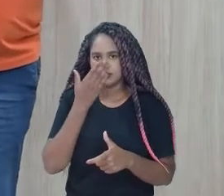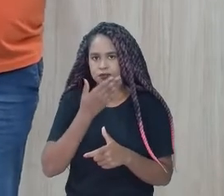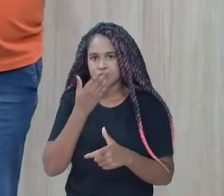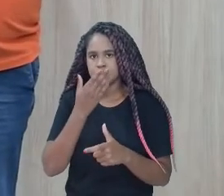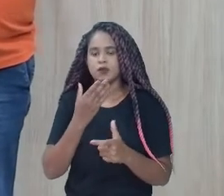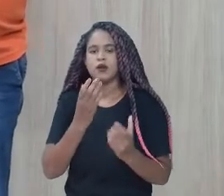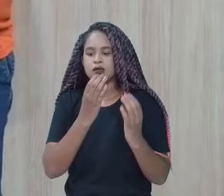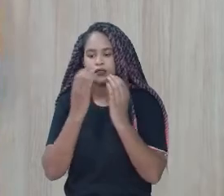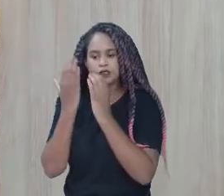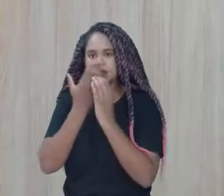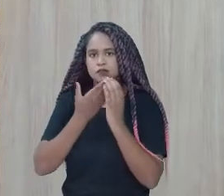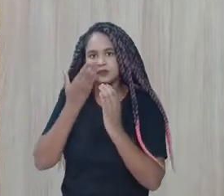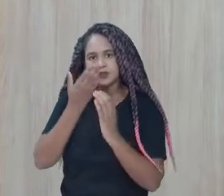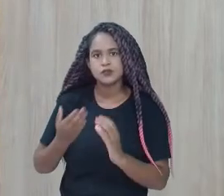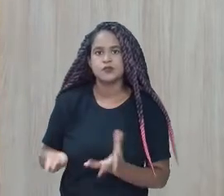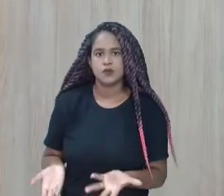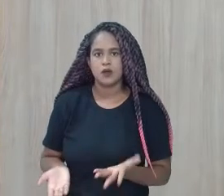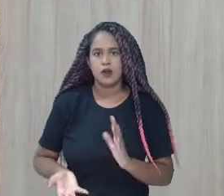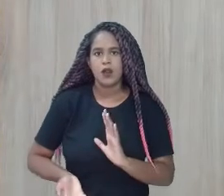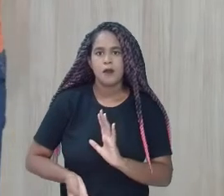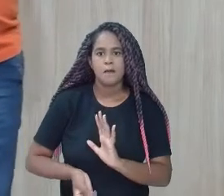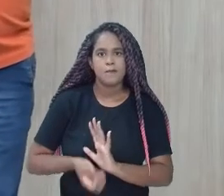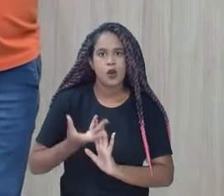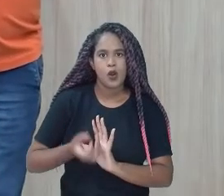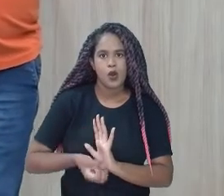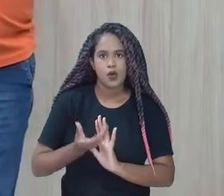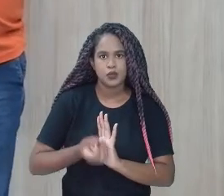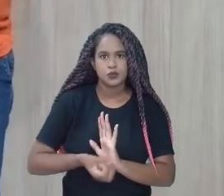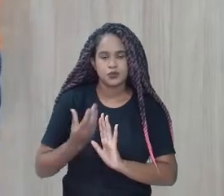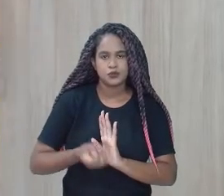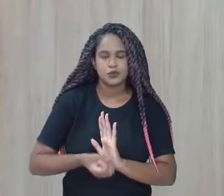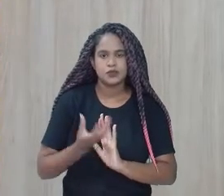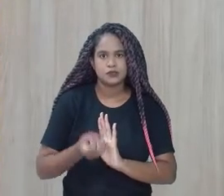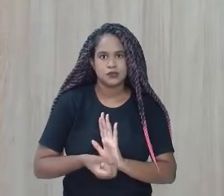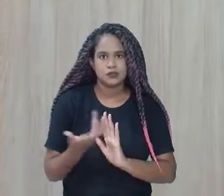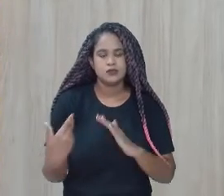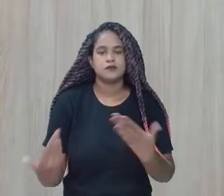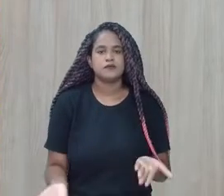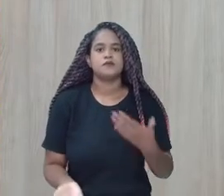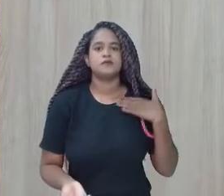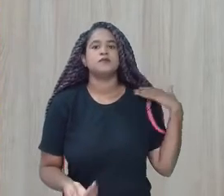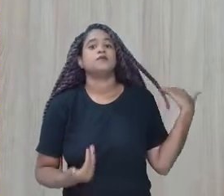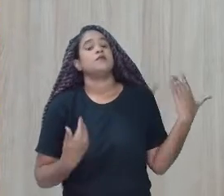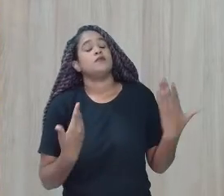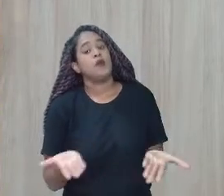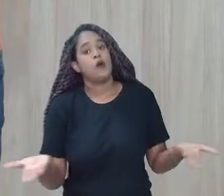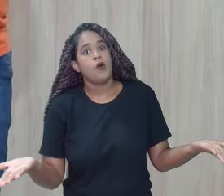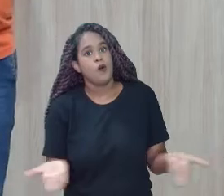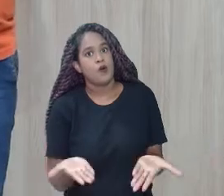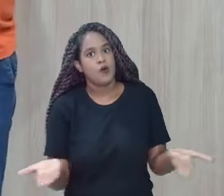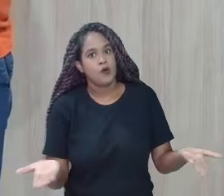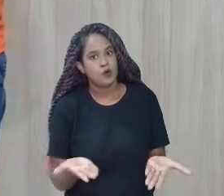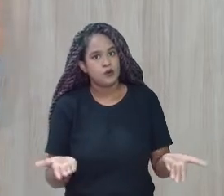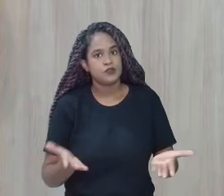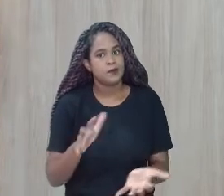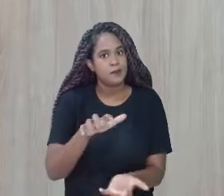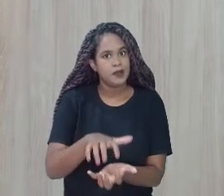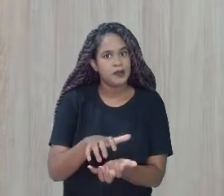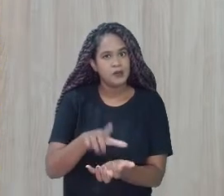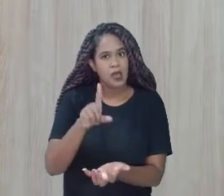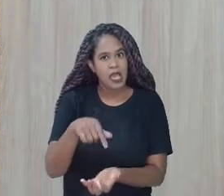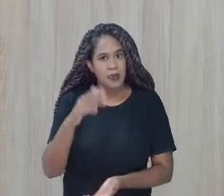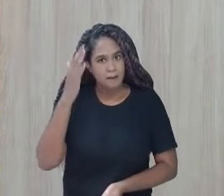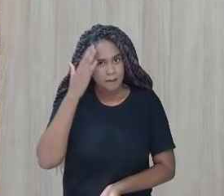cana-de-açúcar, certo? Inclusive, né, durante um bom tempo foi assim. Hoje, por exemplo, Pernambuco não é mais